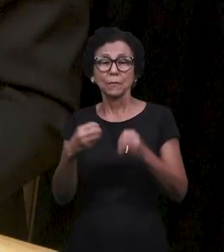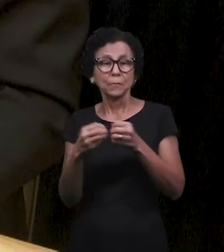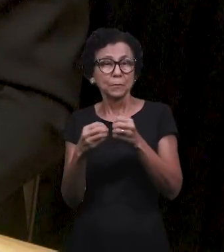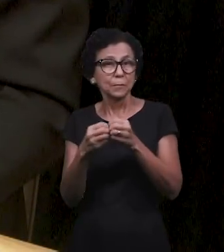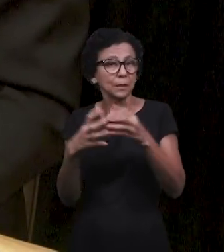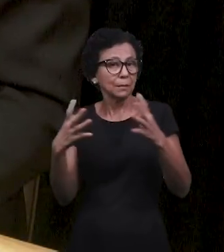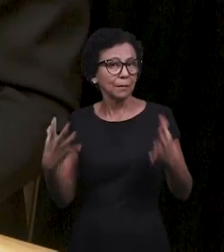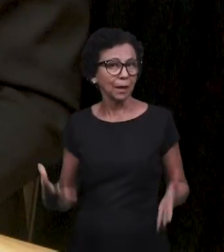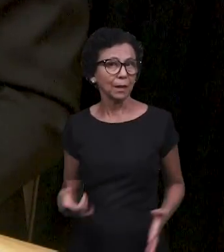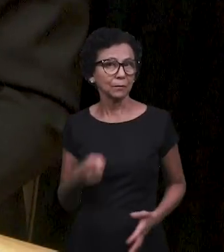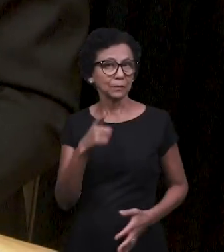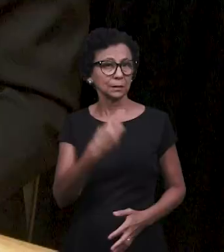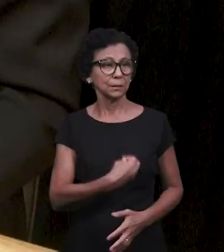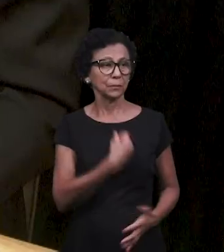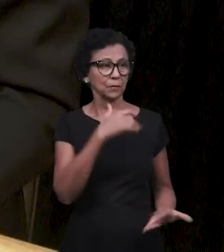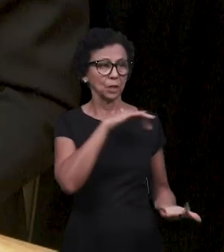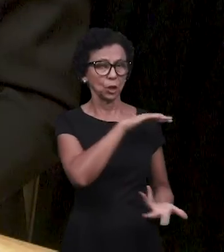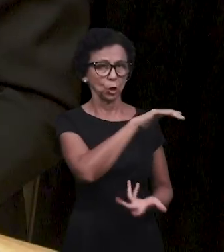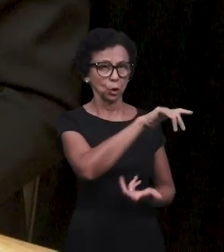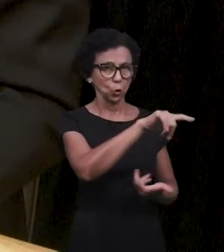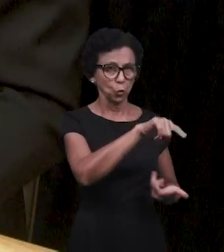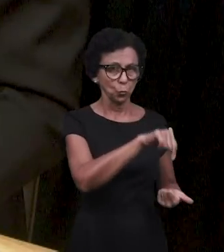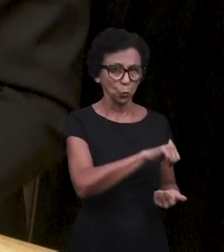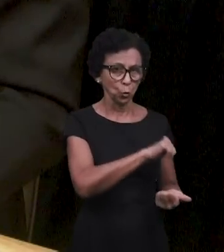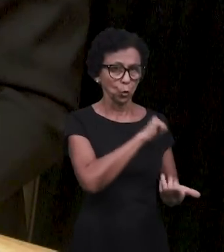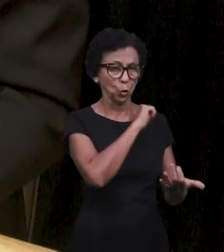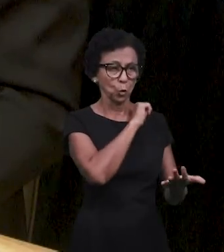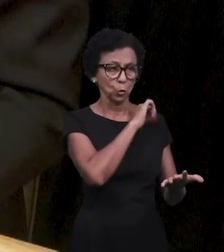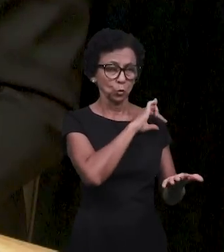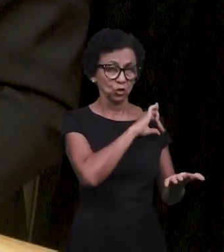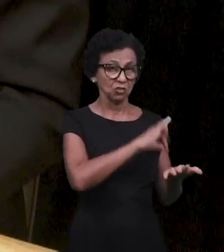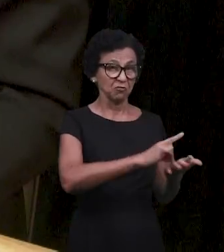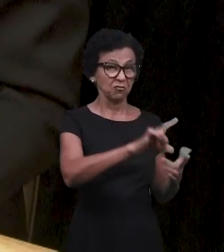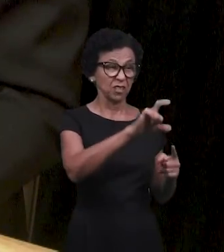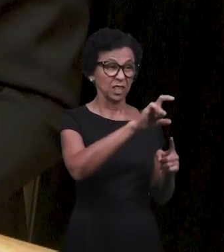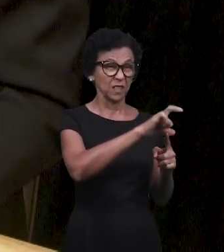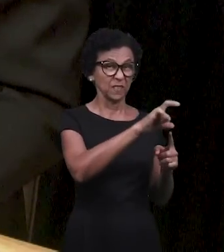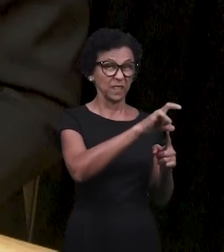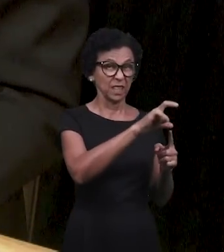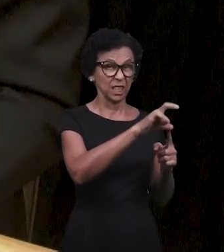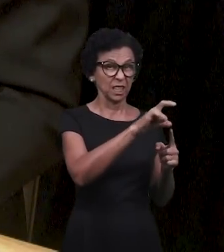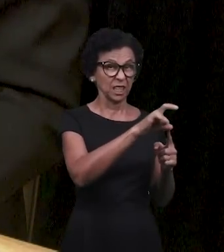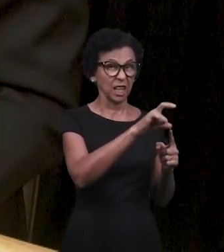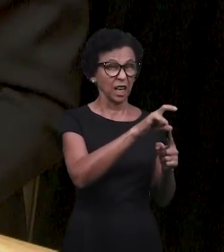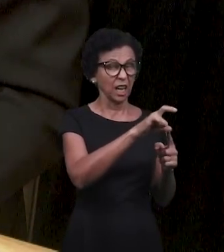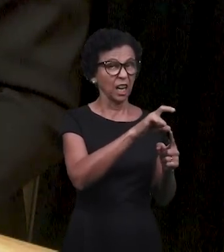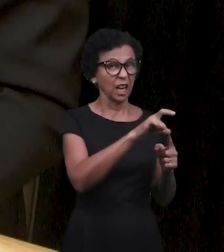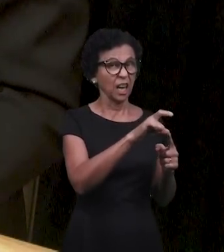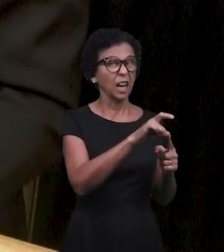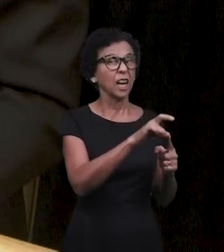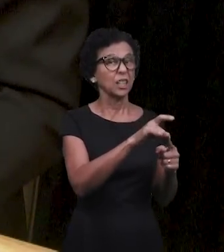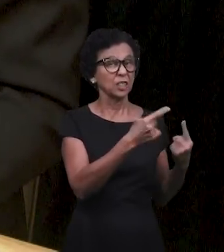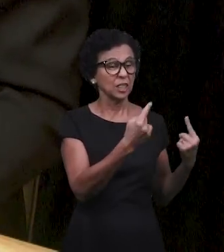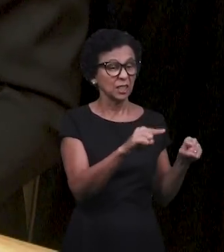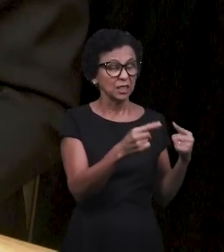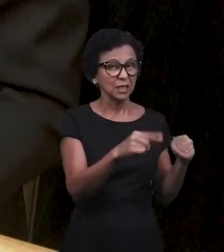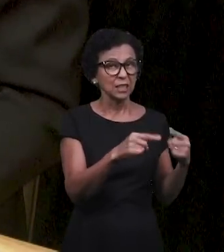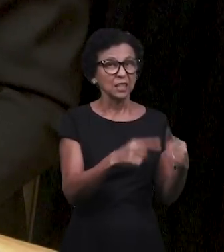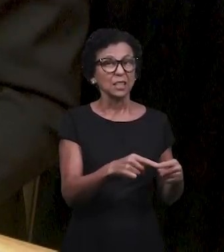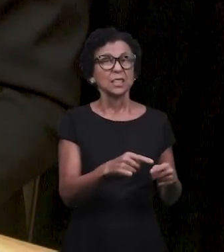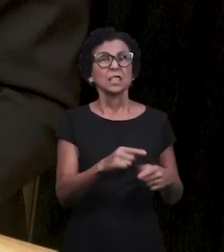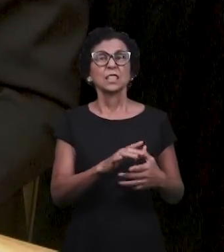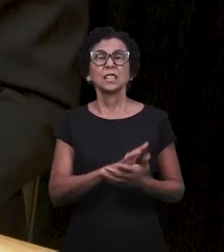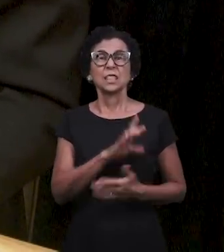de um inimigo poderoso, mas o inimigo está sempre à espreita. E ele tem ciúme do que Deus fez na sua